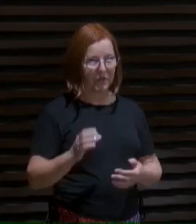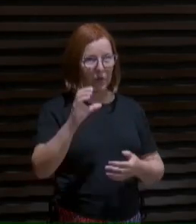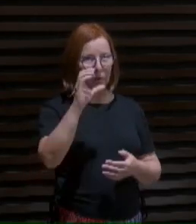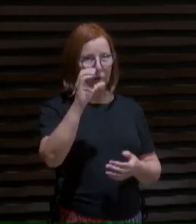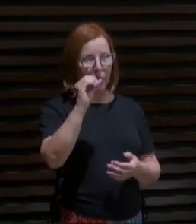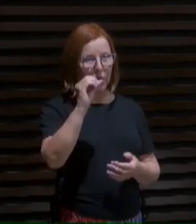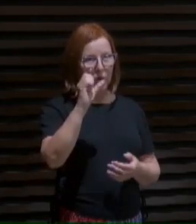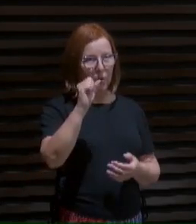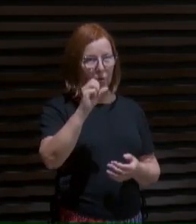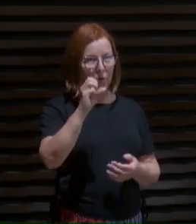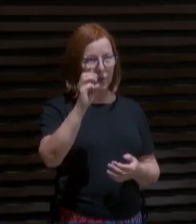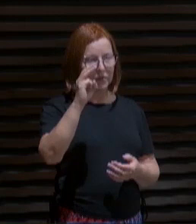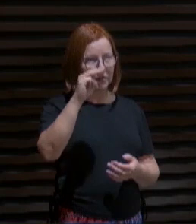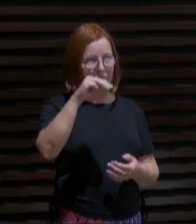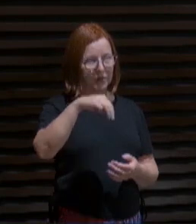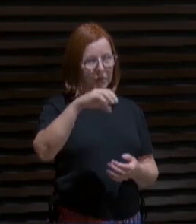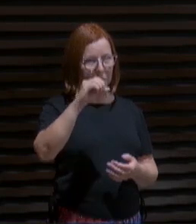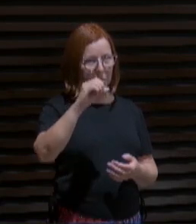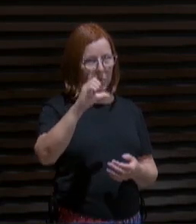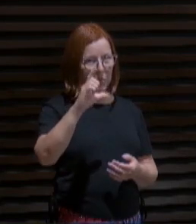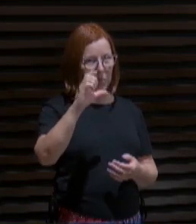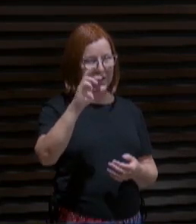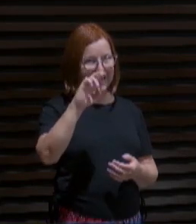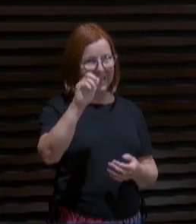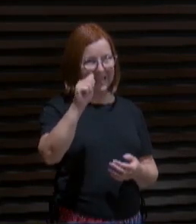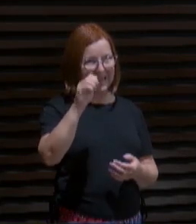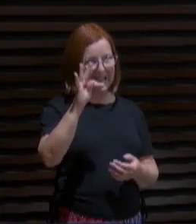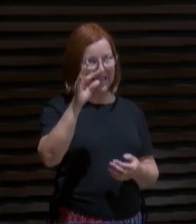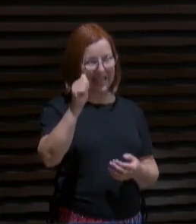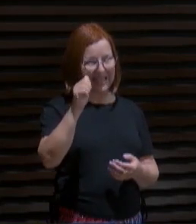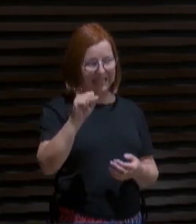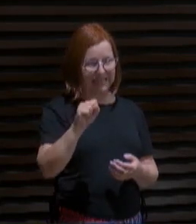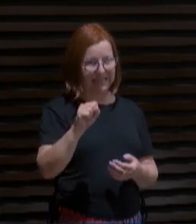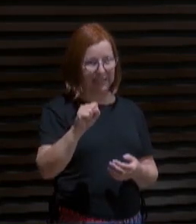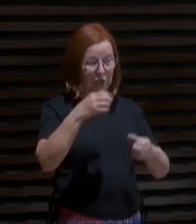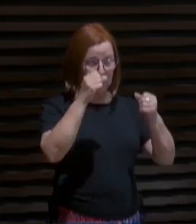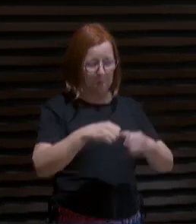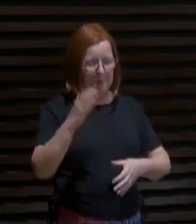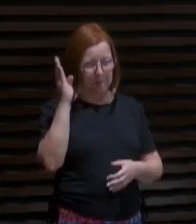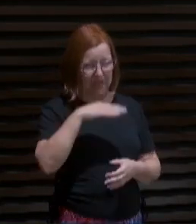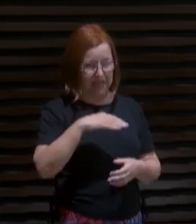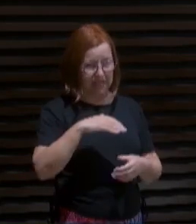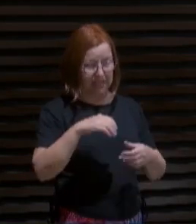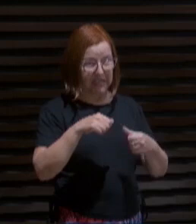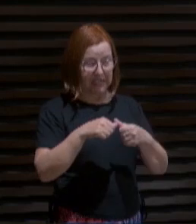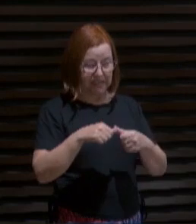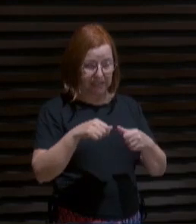dos poderes malignos que estão operando no mundo, porque eles estão